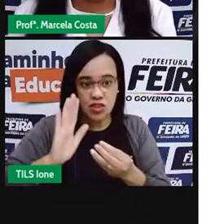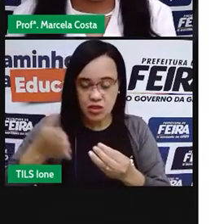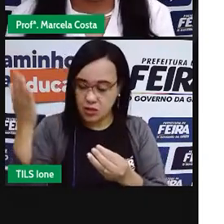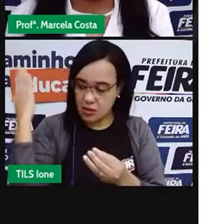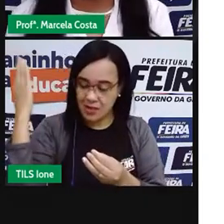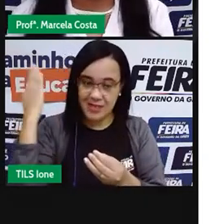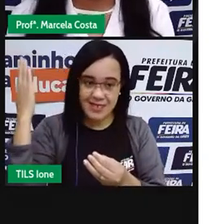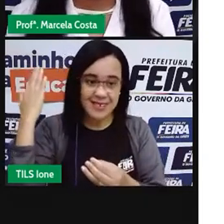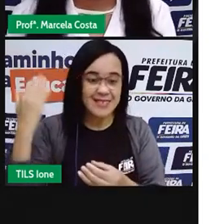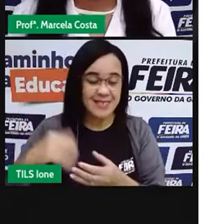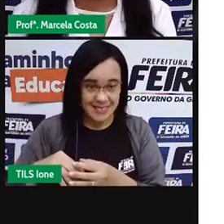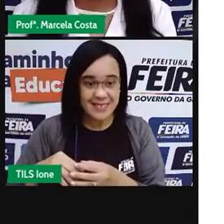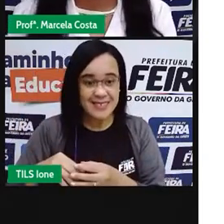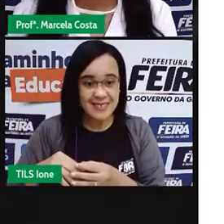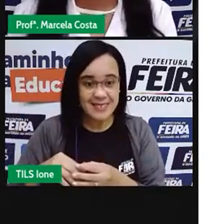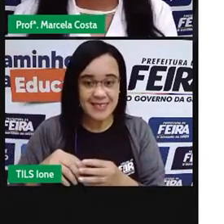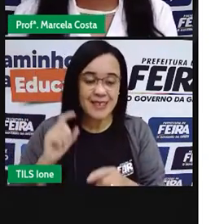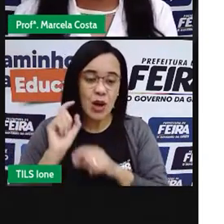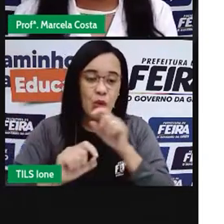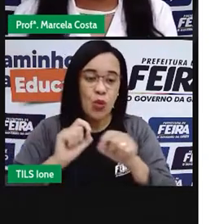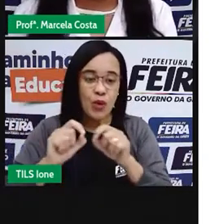aulas anteriores que